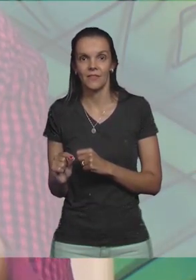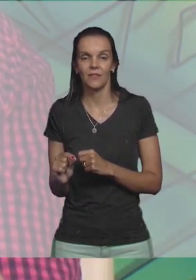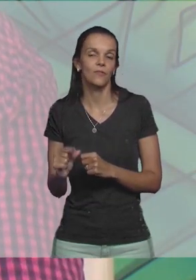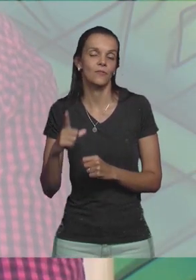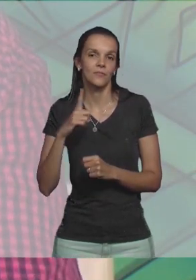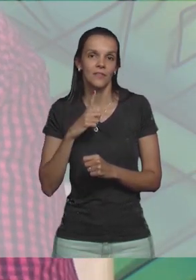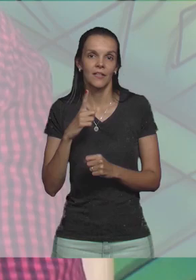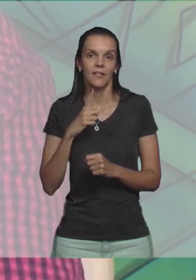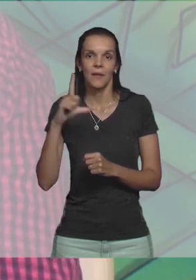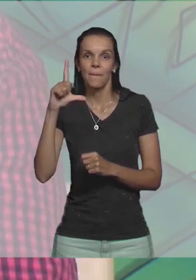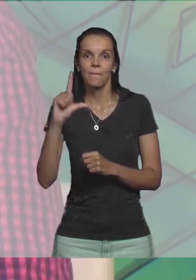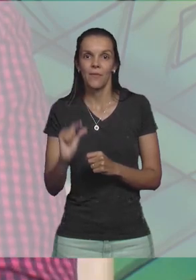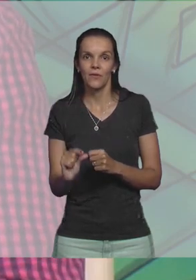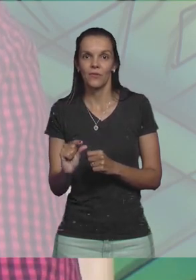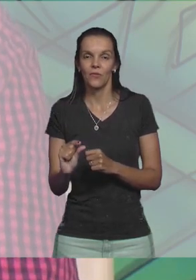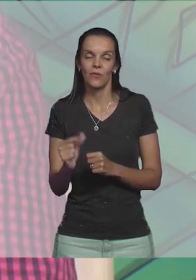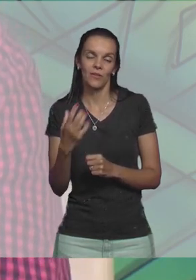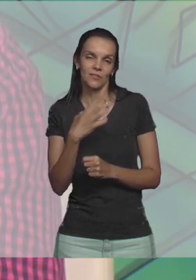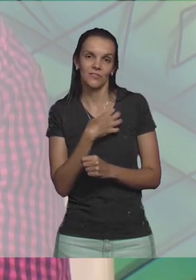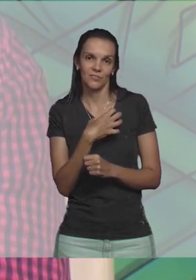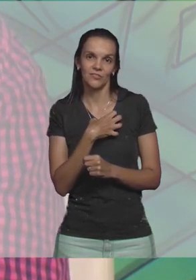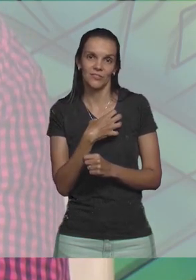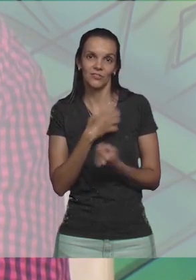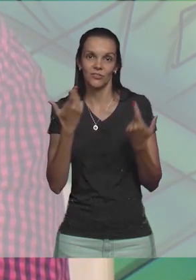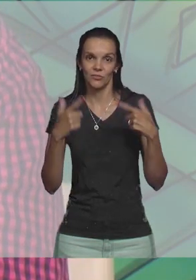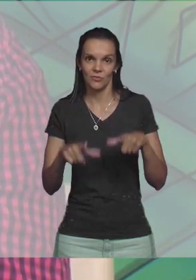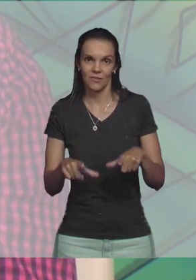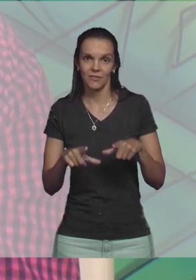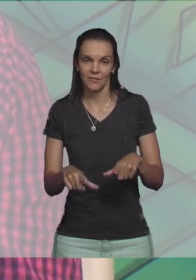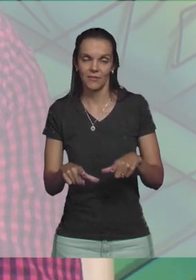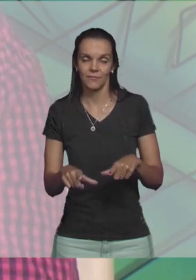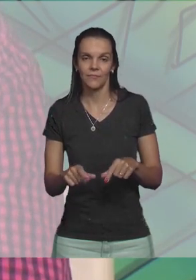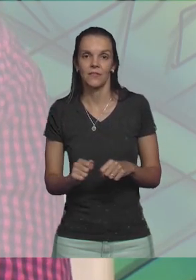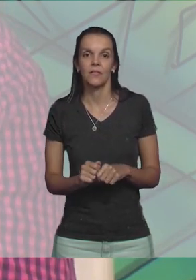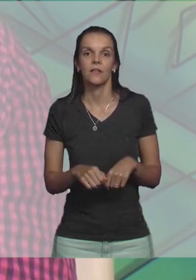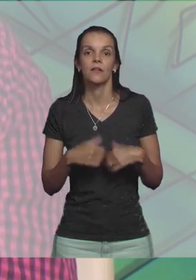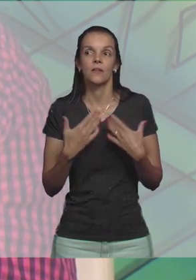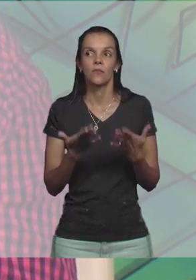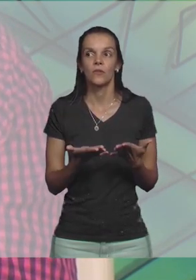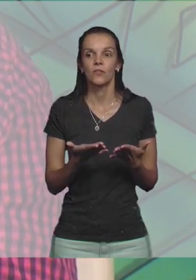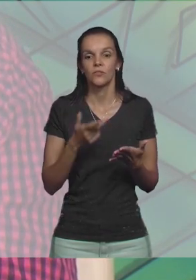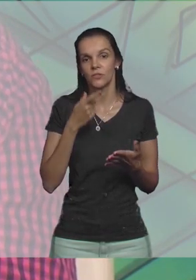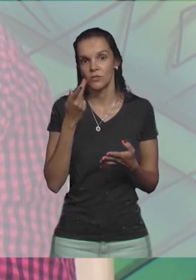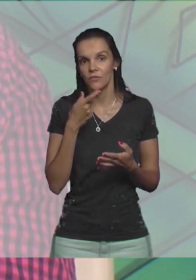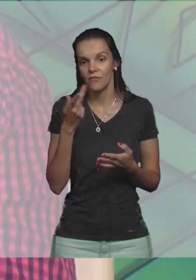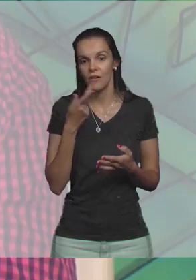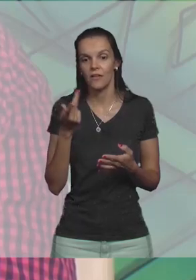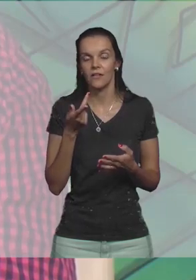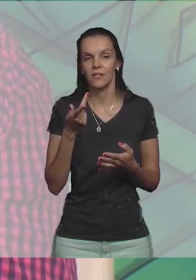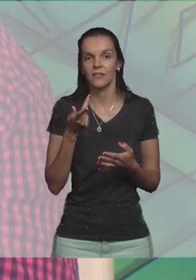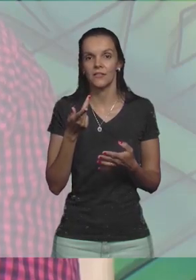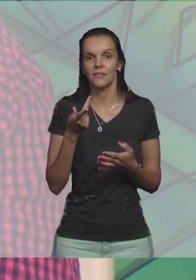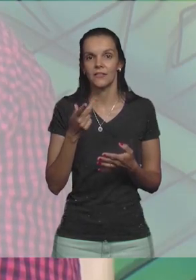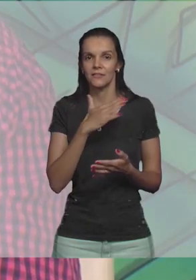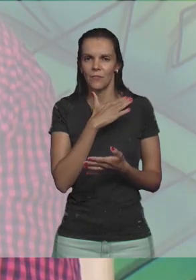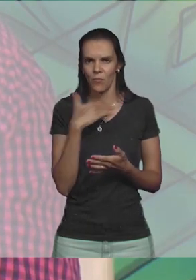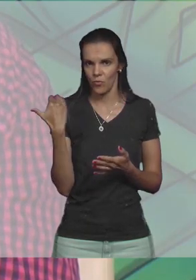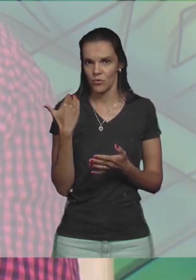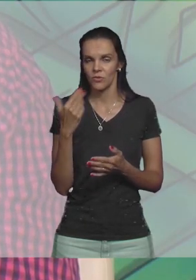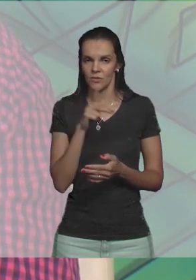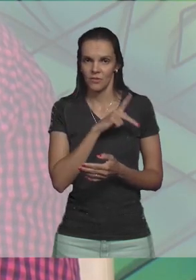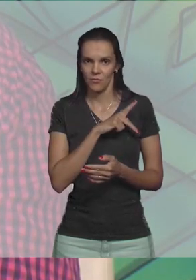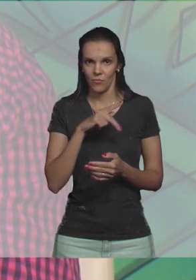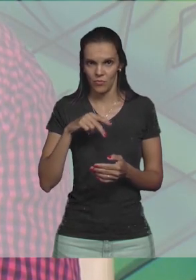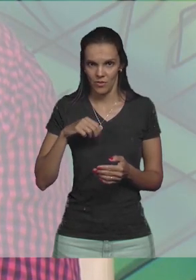gente, com menos gente, com outra forma de se localizar. Quando a gente fala do extermínio da população e a